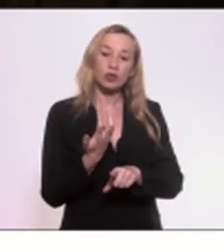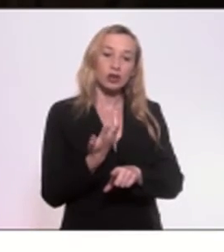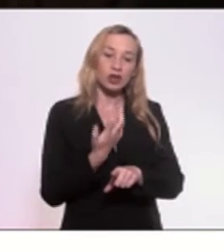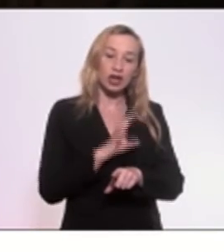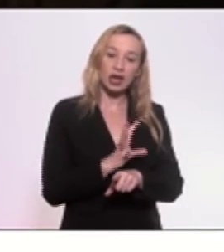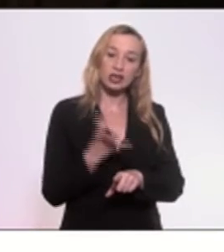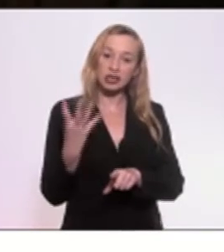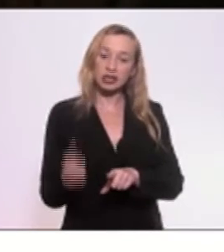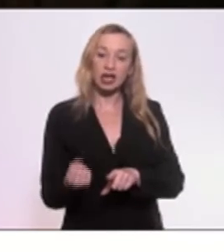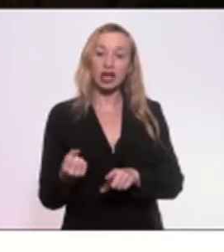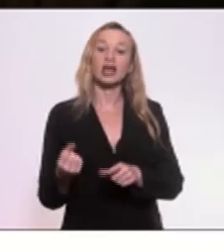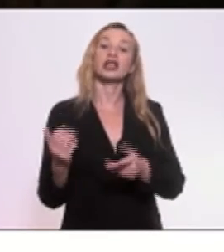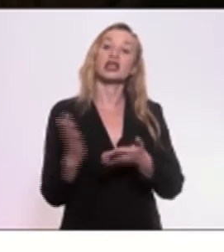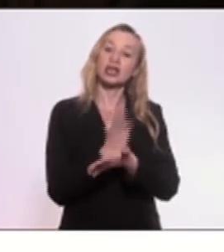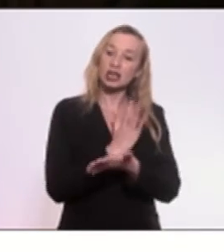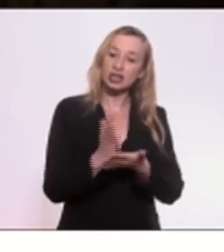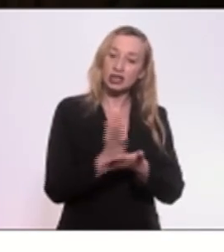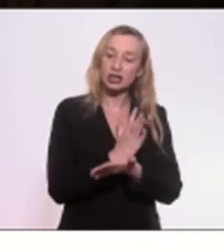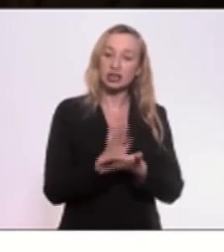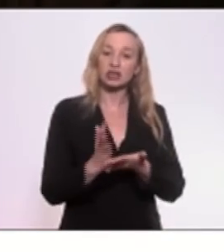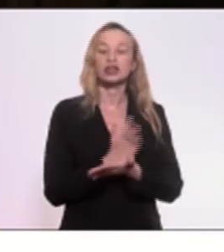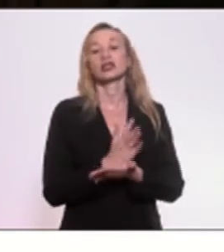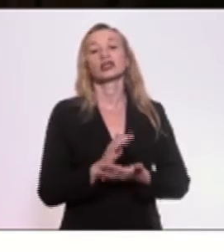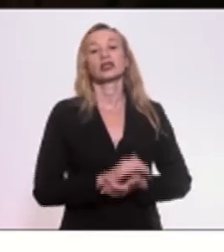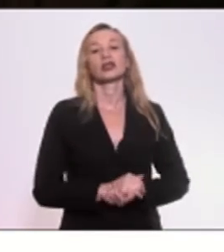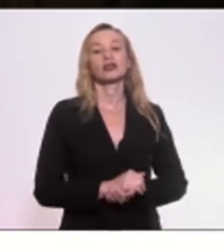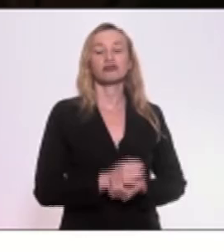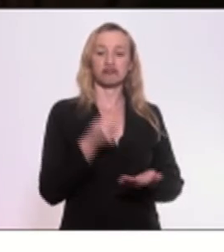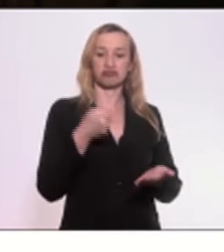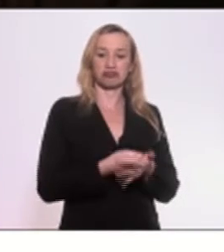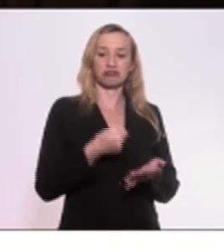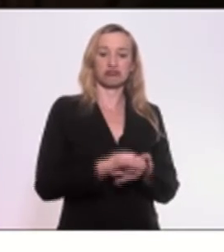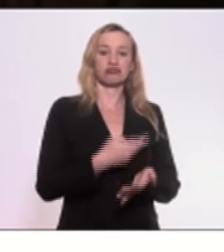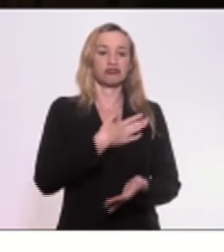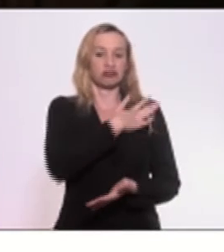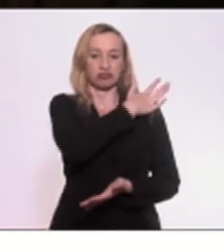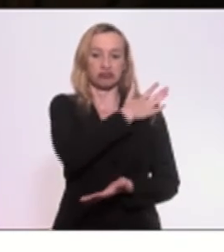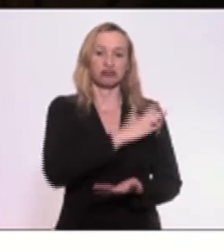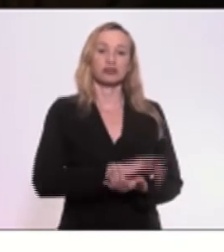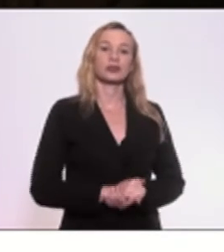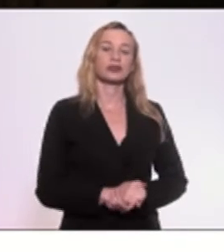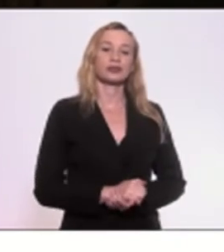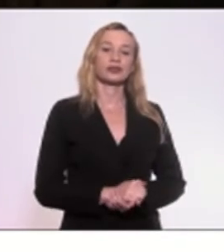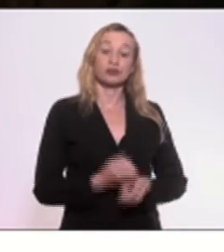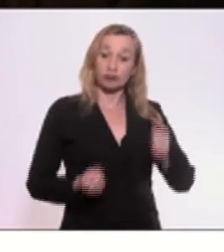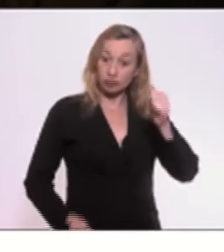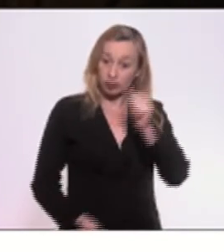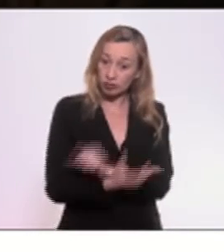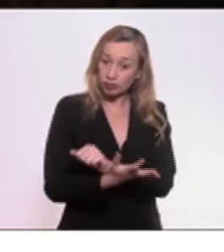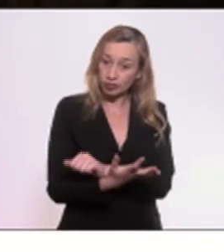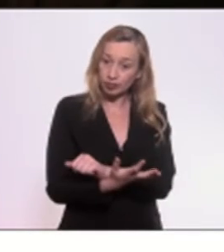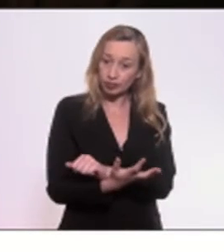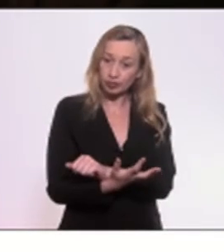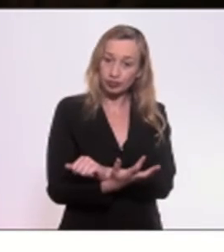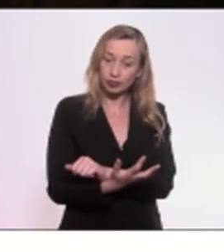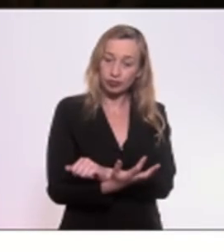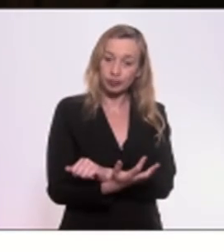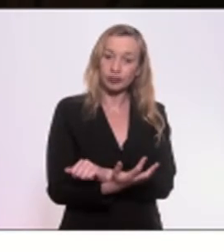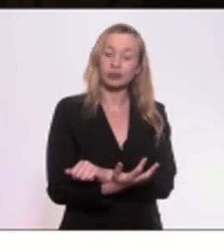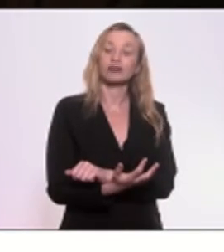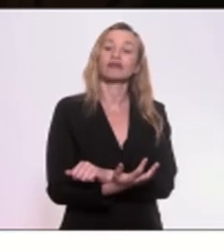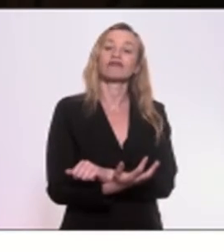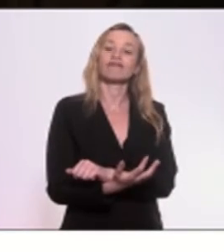e muitas vezes, nos regimes autoritários, a corrupção agraça